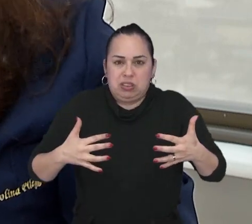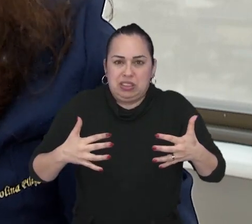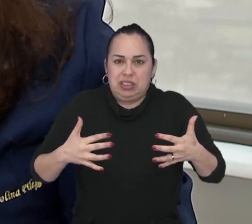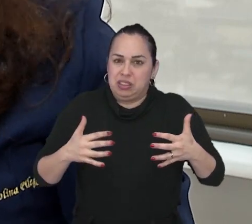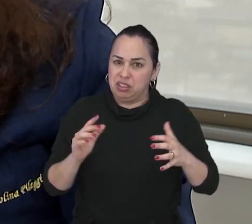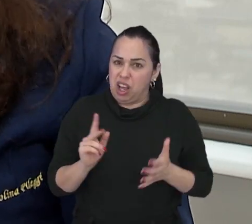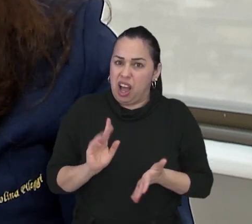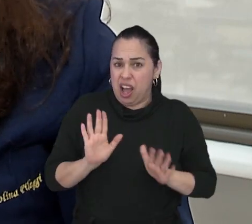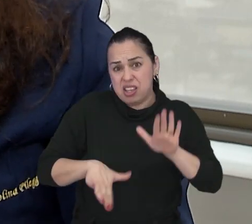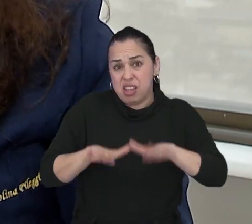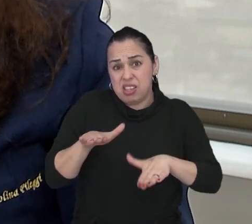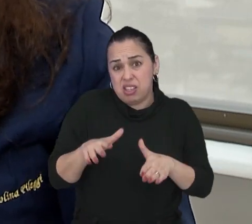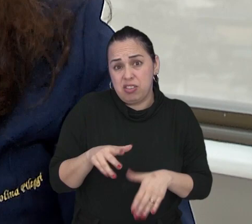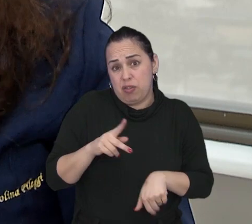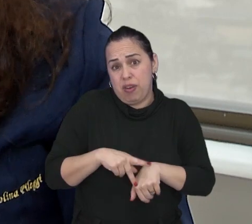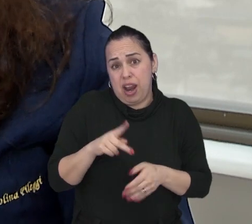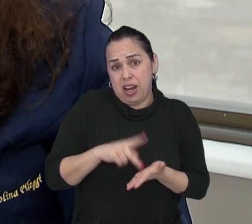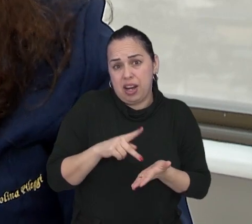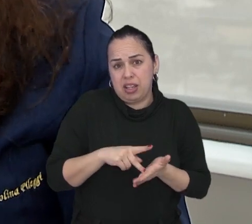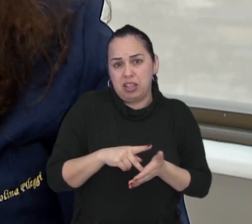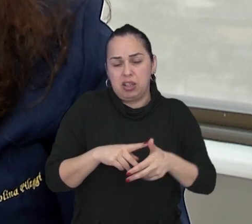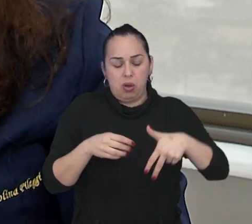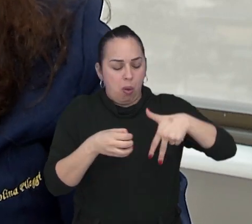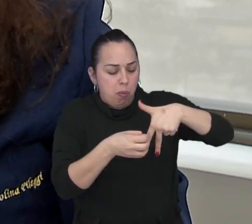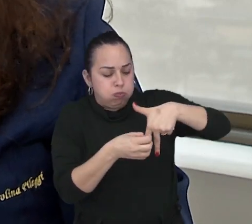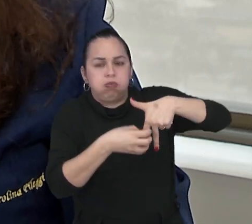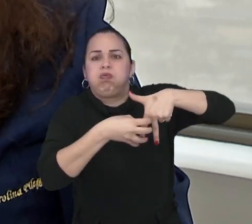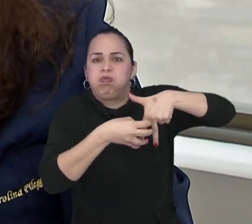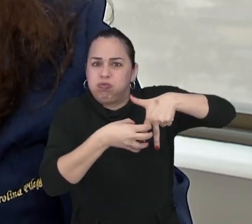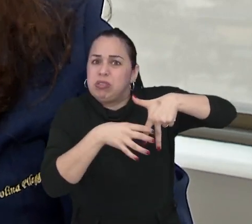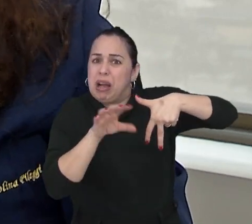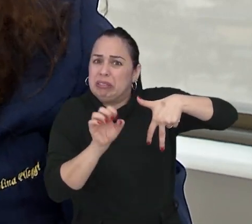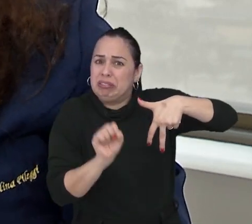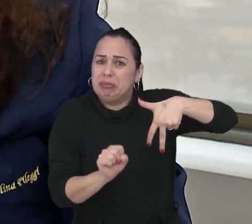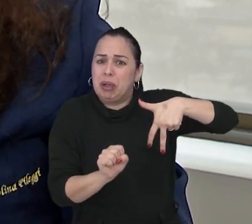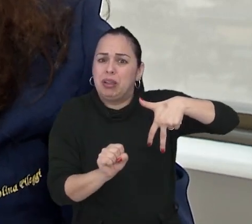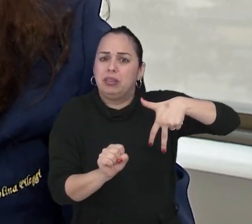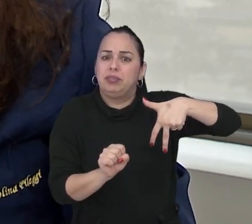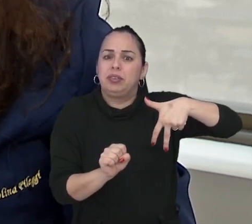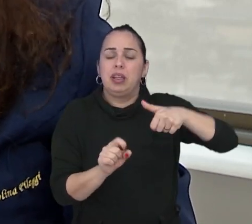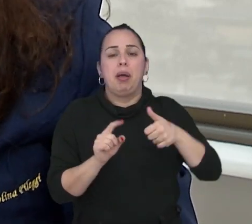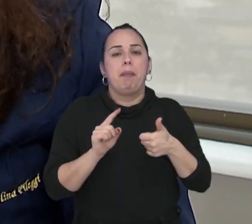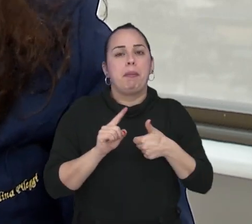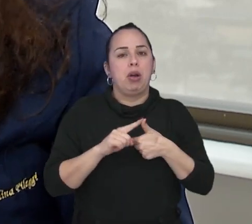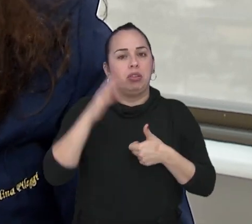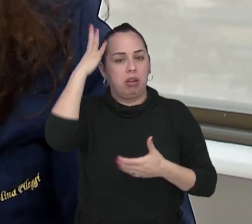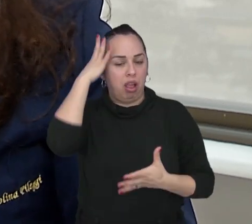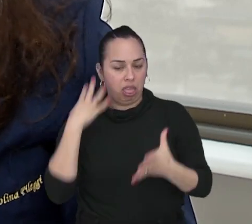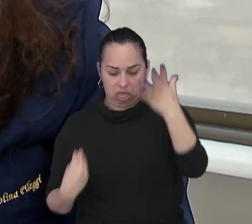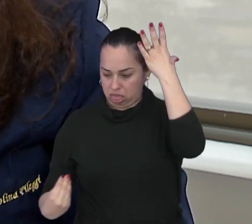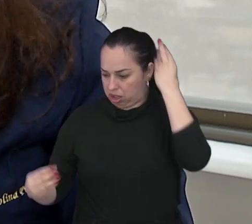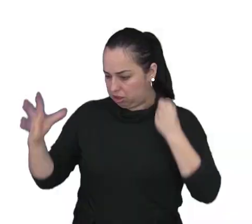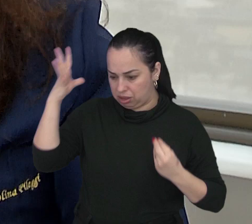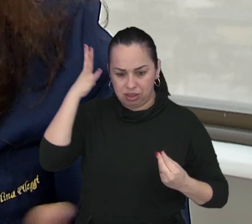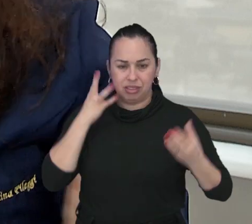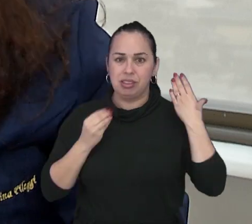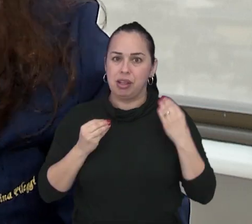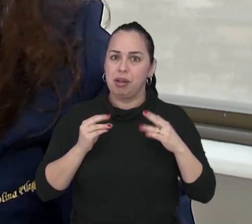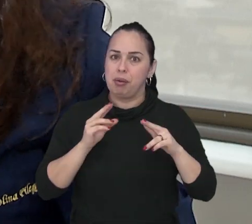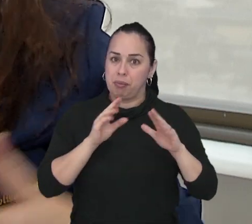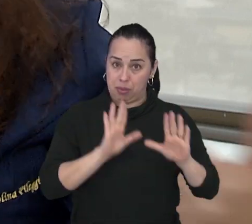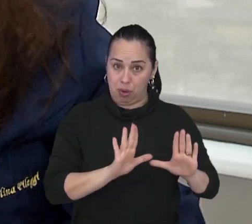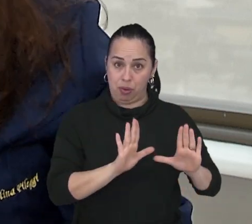vezes objetivamente inchado mesmo né Principalmente pernas mãos e eu posso ter um aumento da queda de cab do